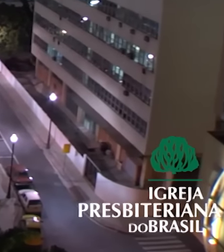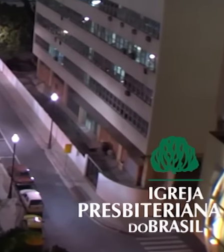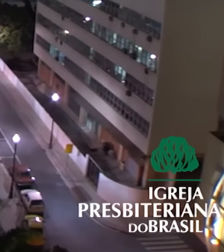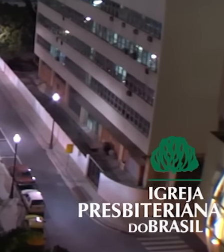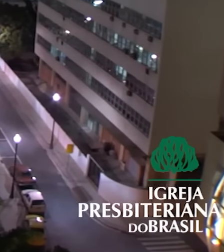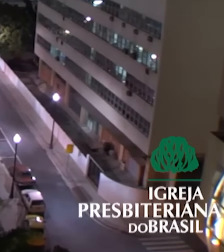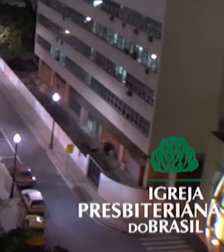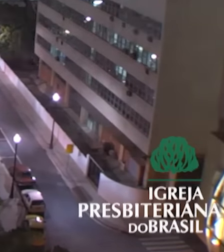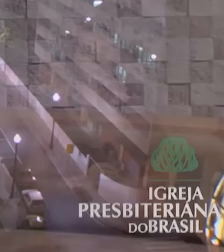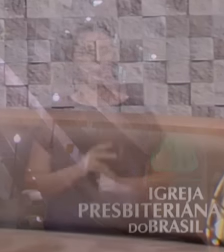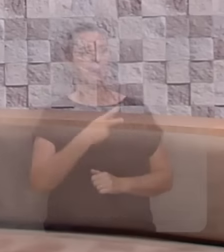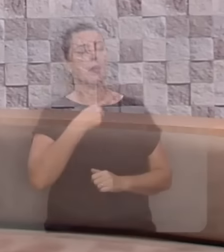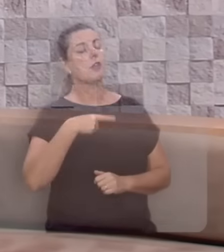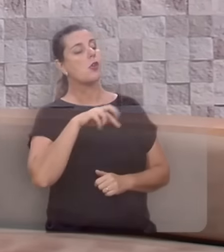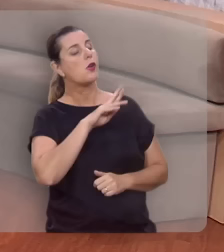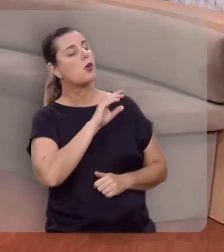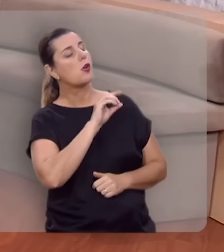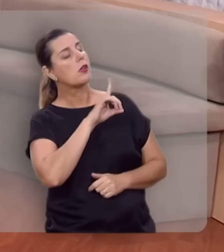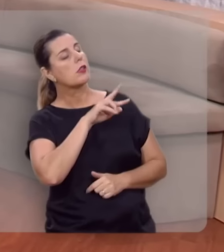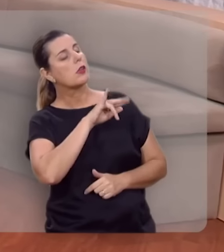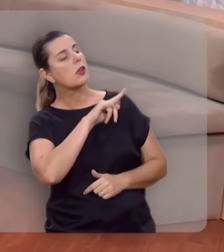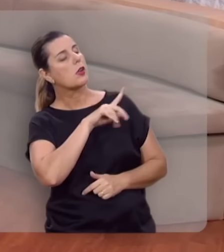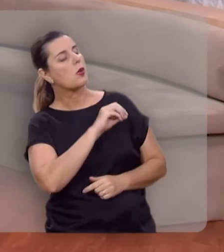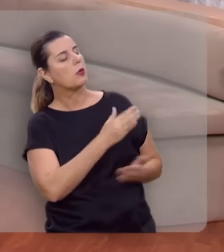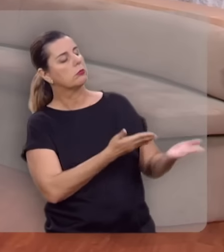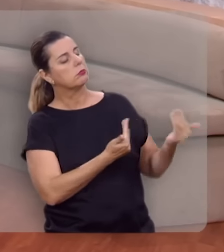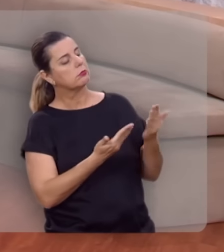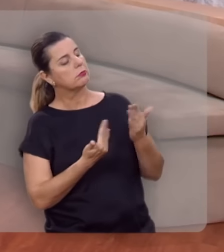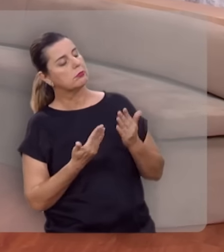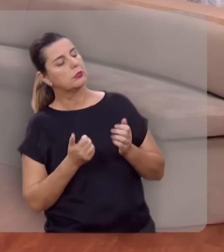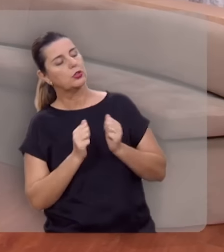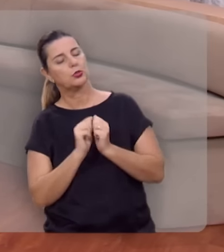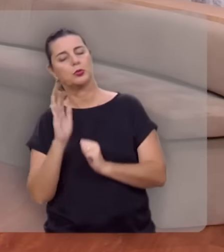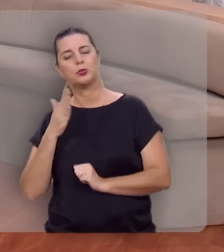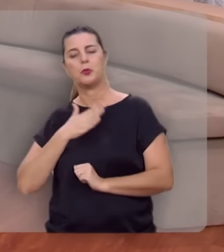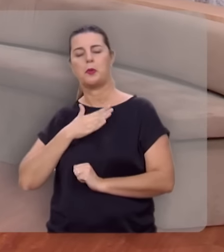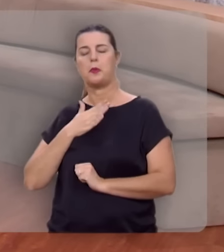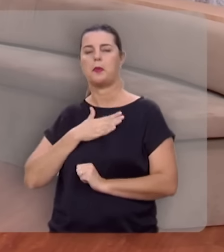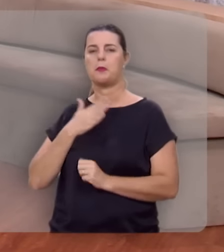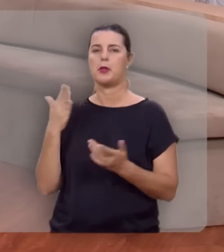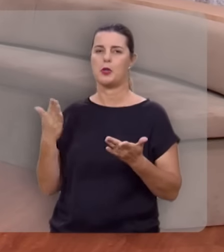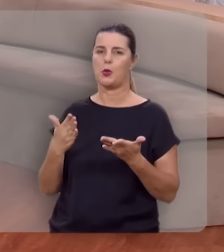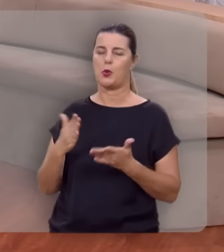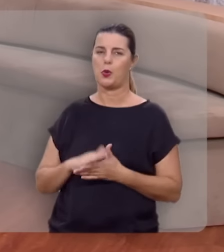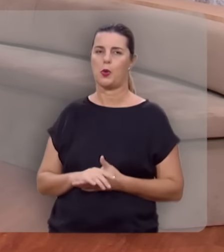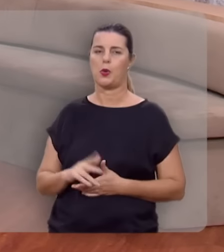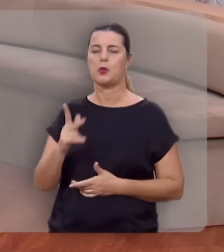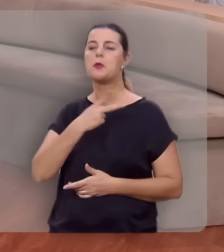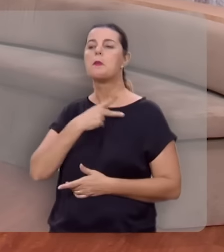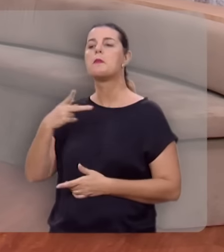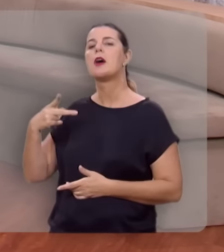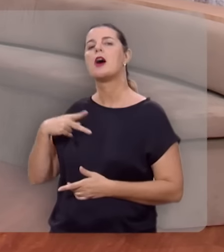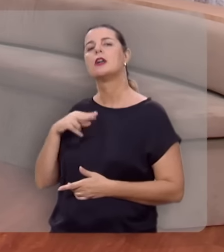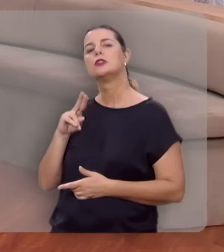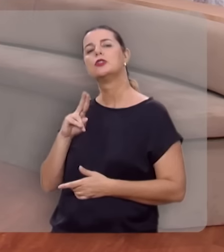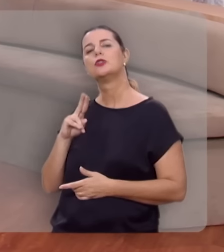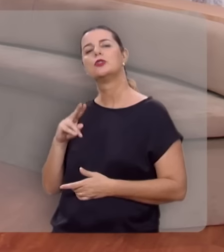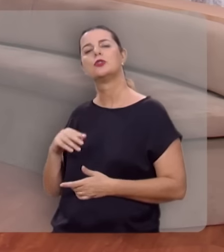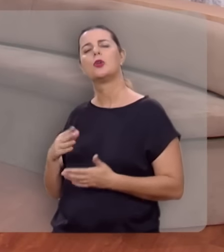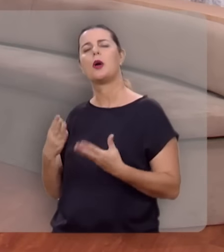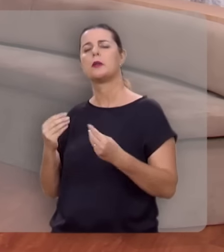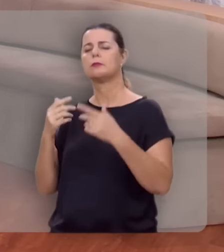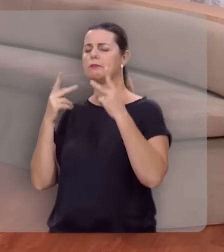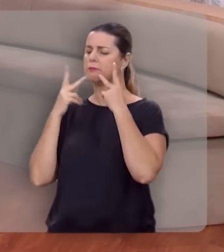Brasil. Pastor Rodrigo, que privilégio ter o irmão comigo no programa de hoje. Pastor